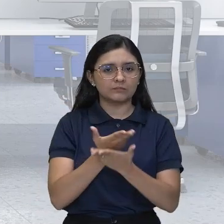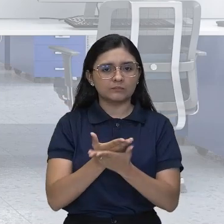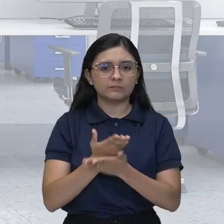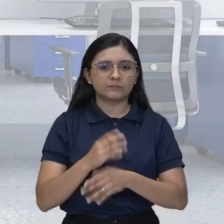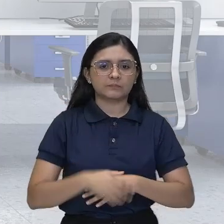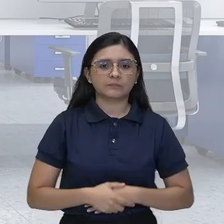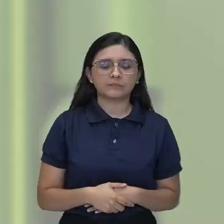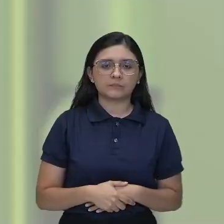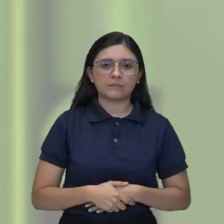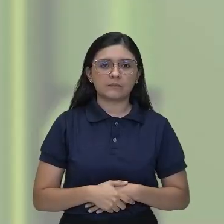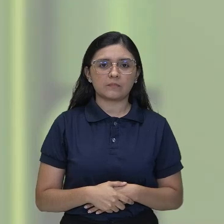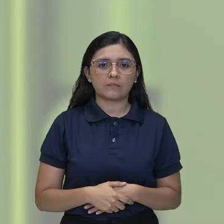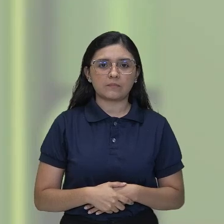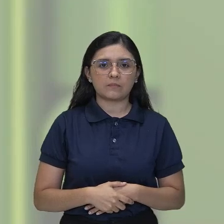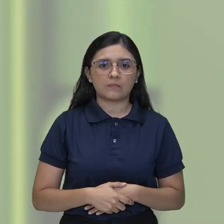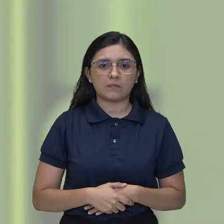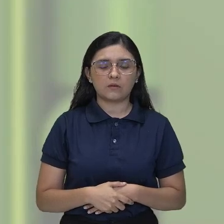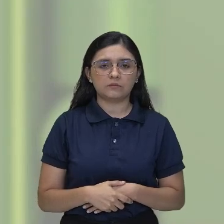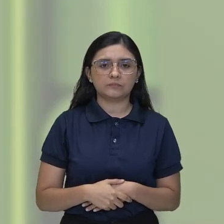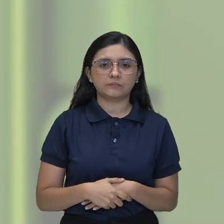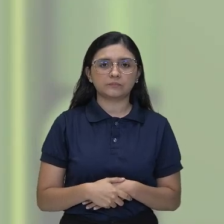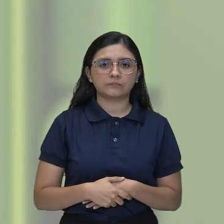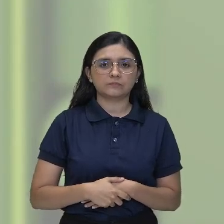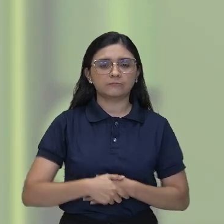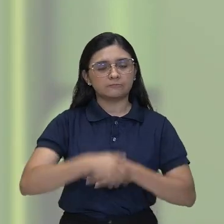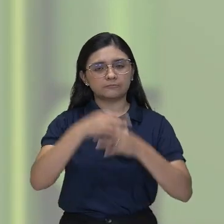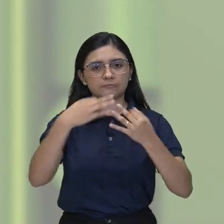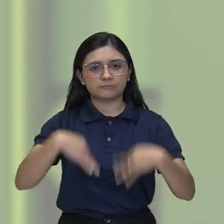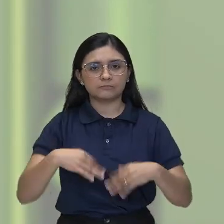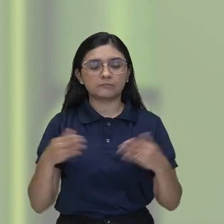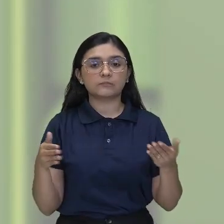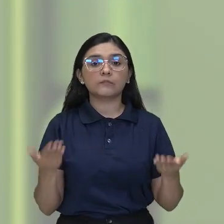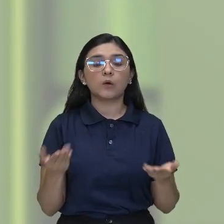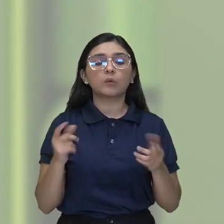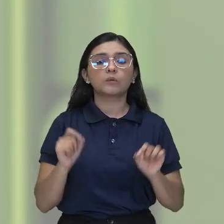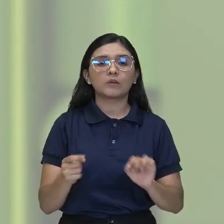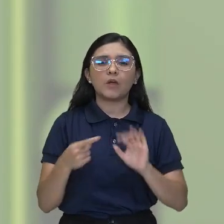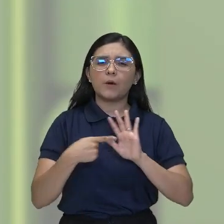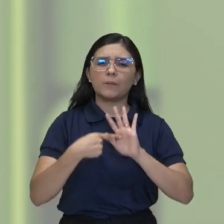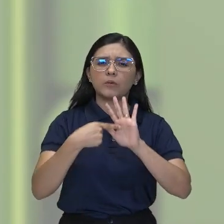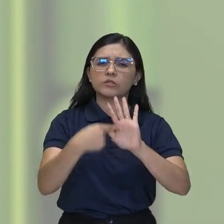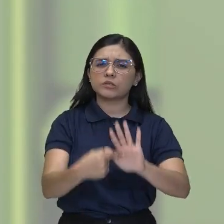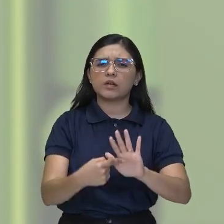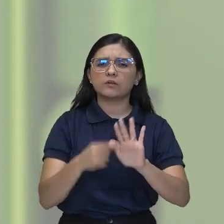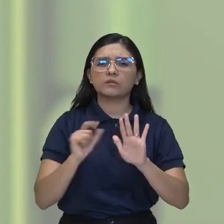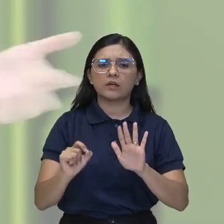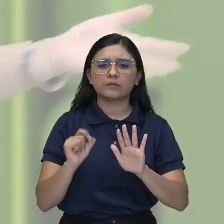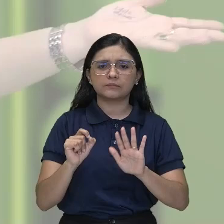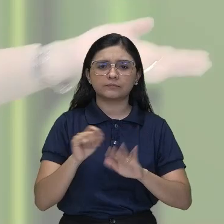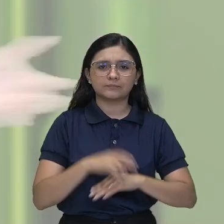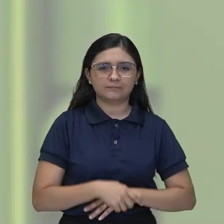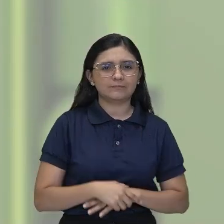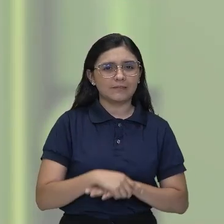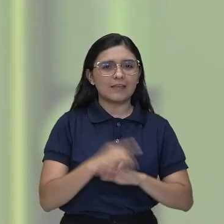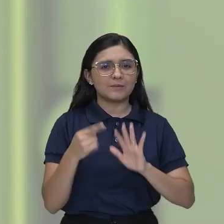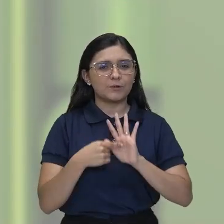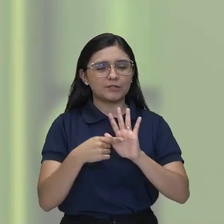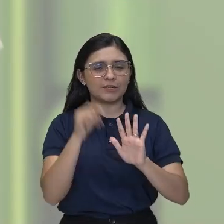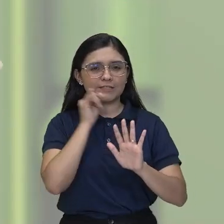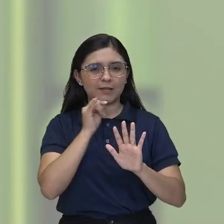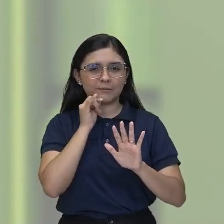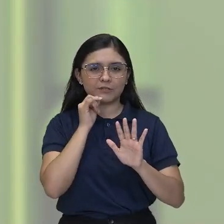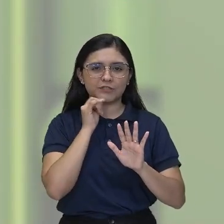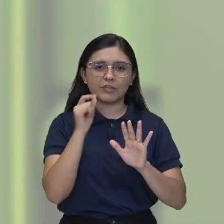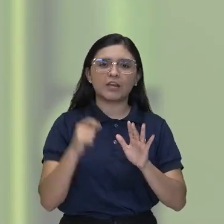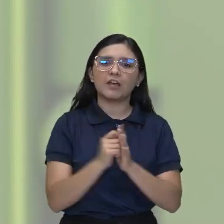vocês. Muito bem, pessoal. Trouxe para você essa ideia aí de sair um raio, né, da nossa mão.